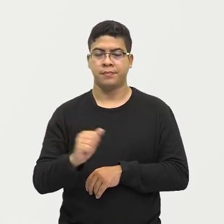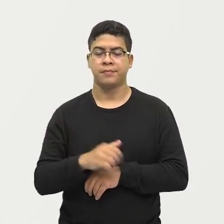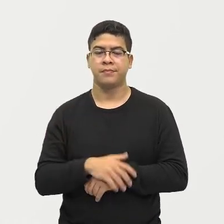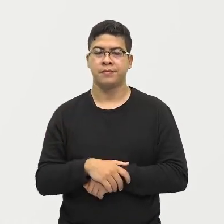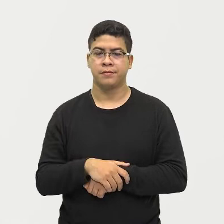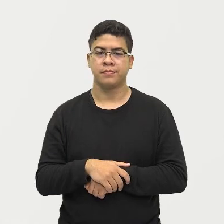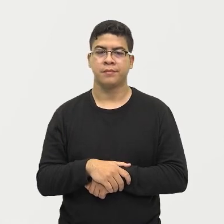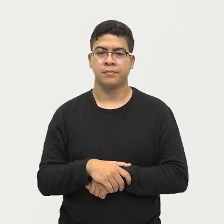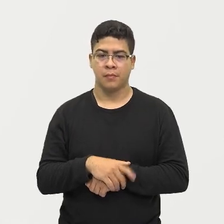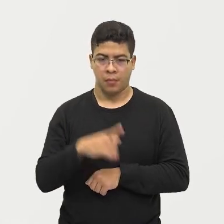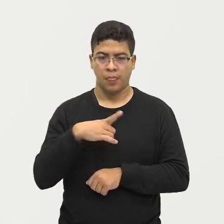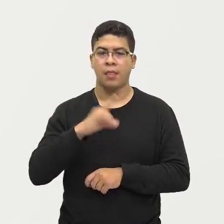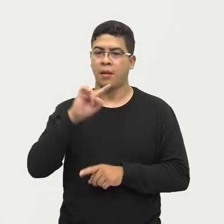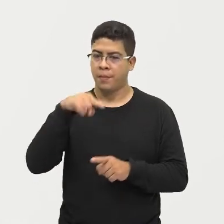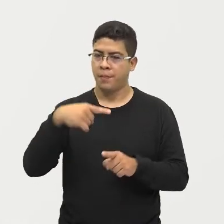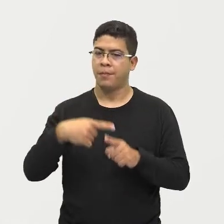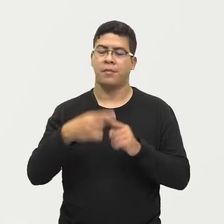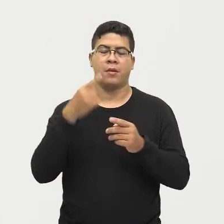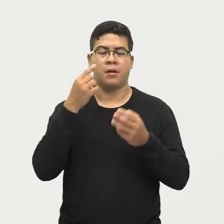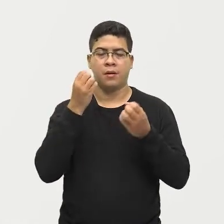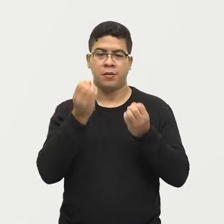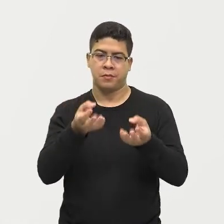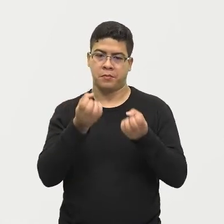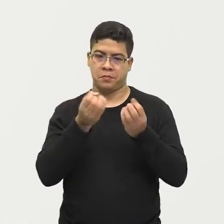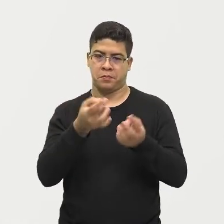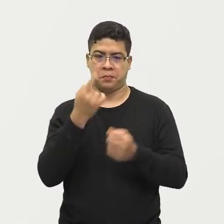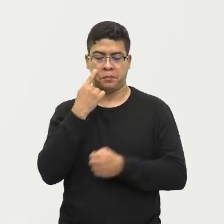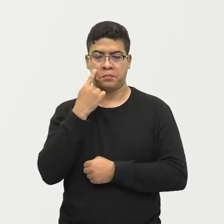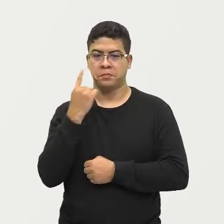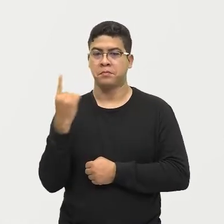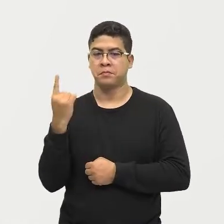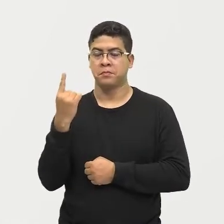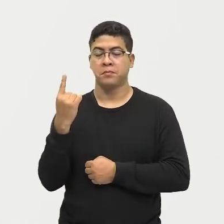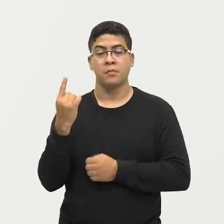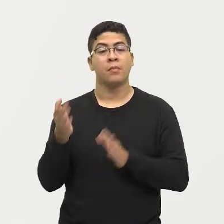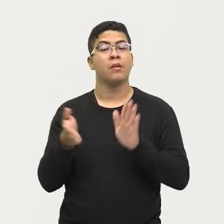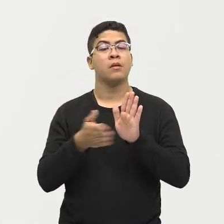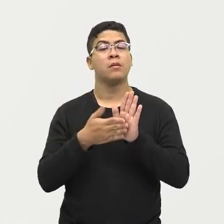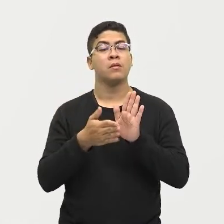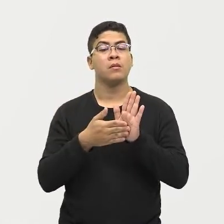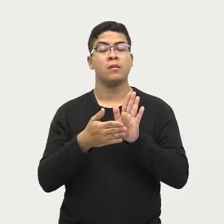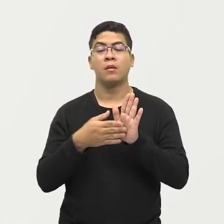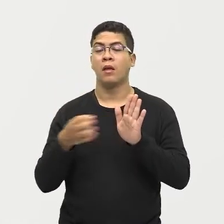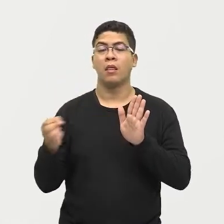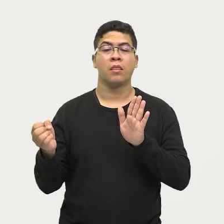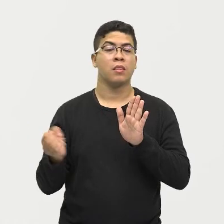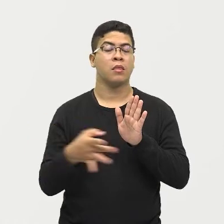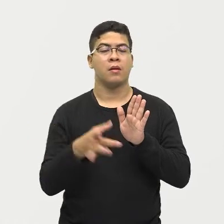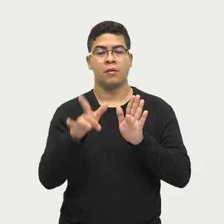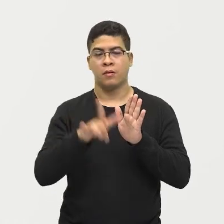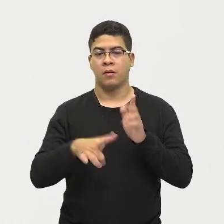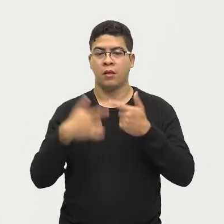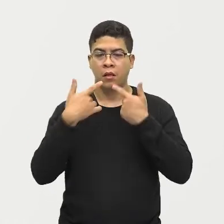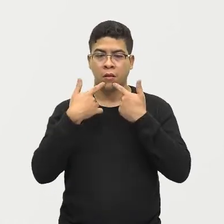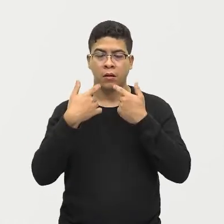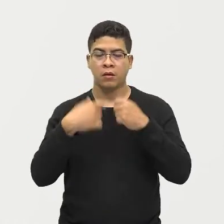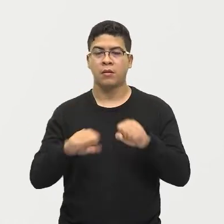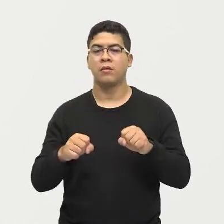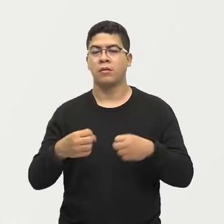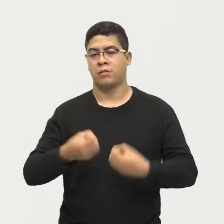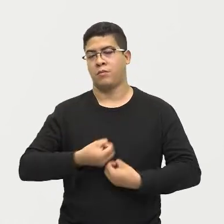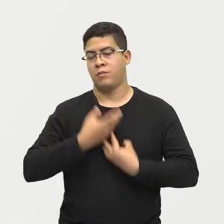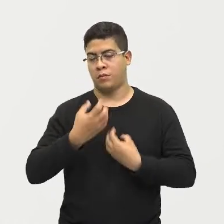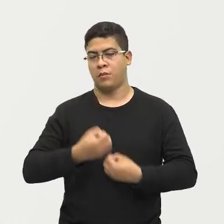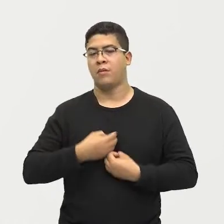temos mais informações sobre Mário de Andrade. Mário propôs uma nova linguagem poética baseada no verso livre, nas